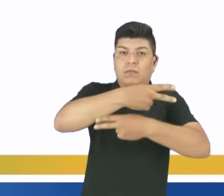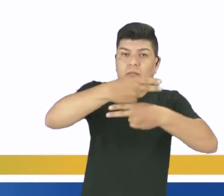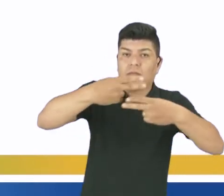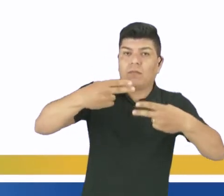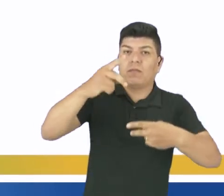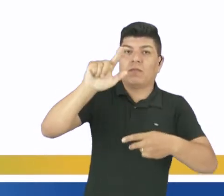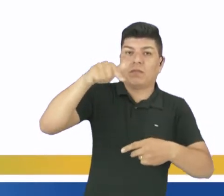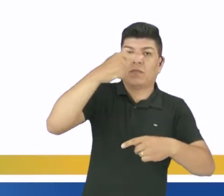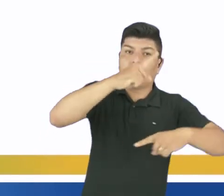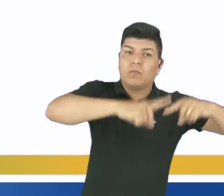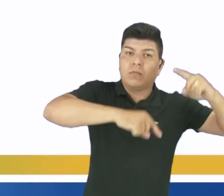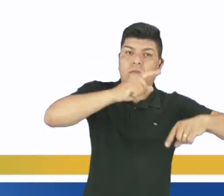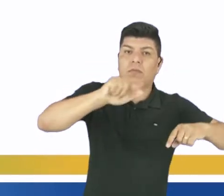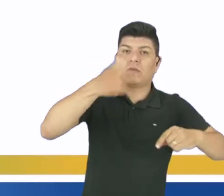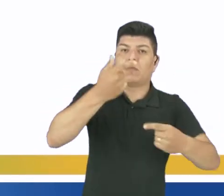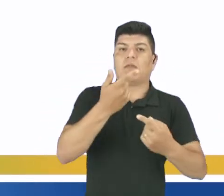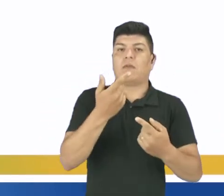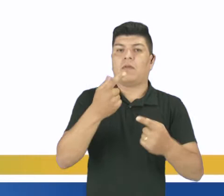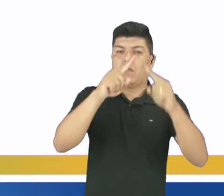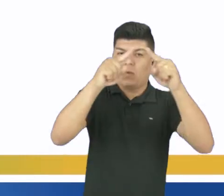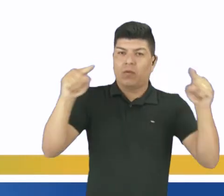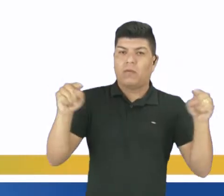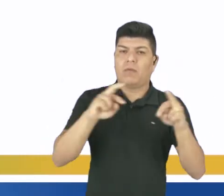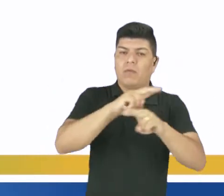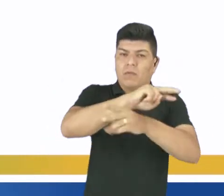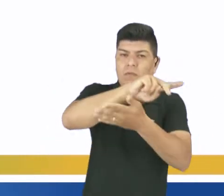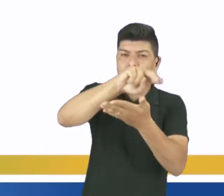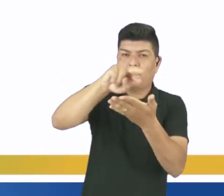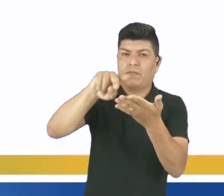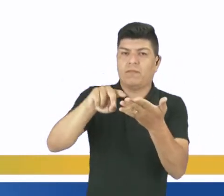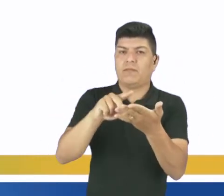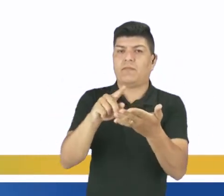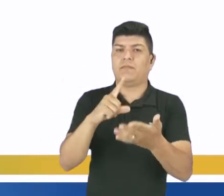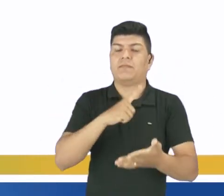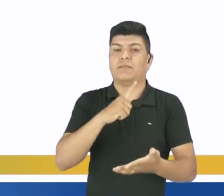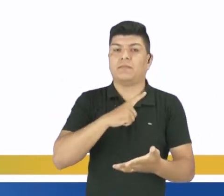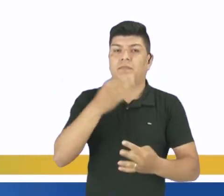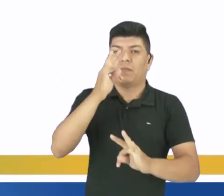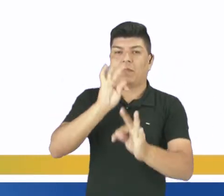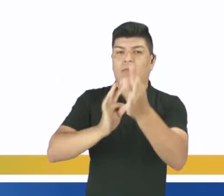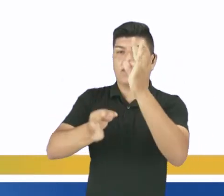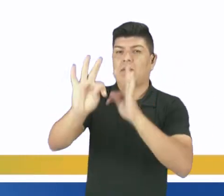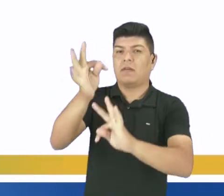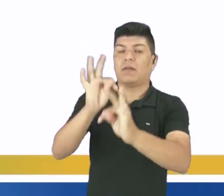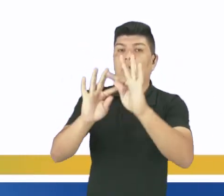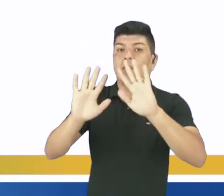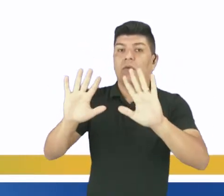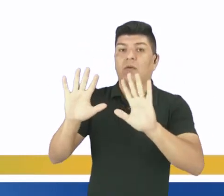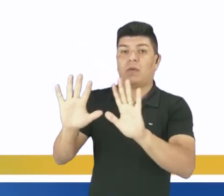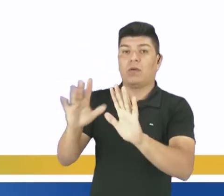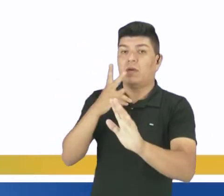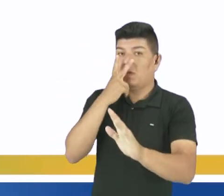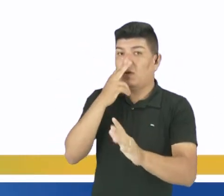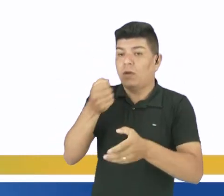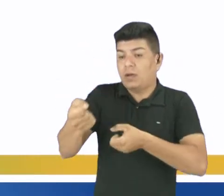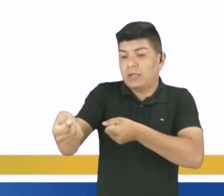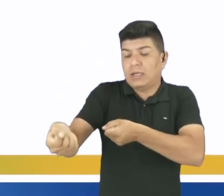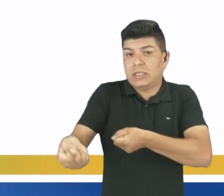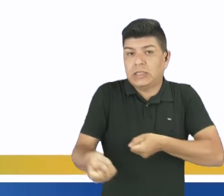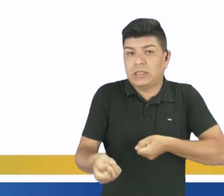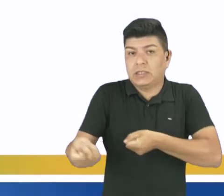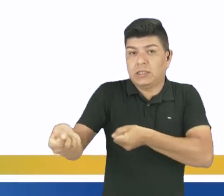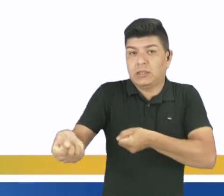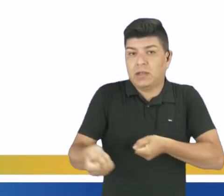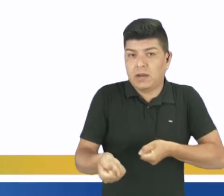com várias formas, várias técnicas, então você já tem o caso de uma tecnologia, como é o caso da enxada. Por mais que você diga